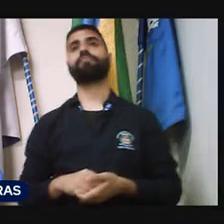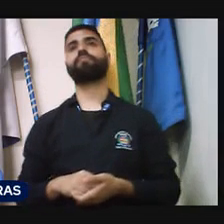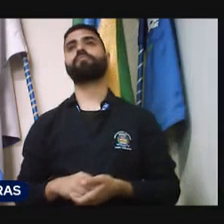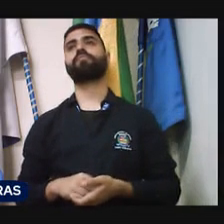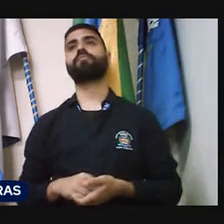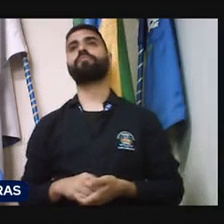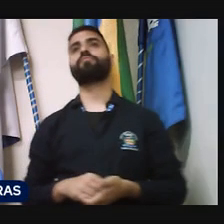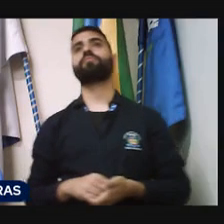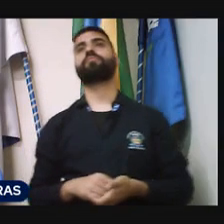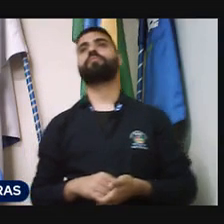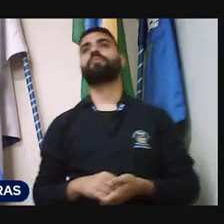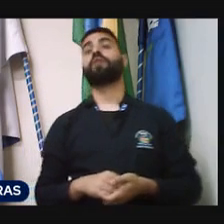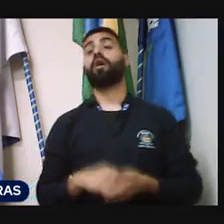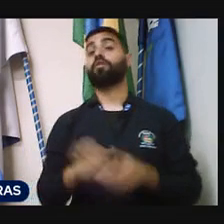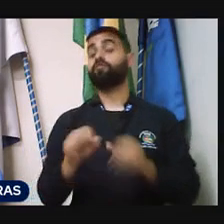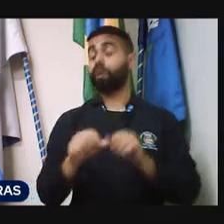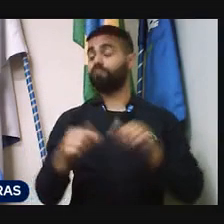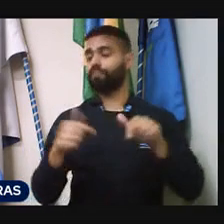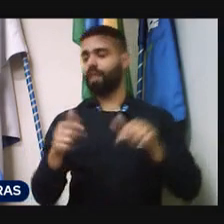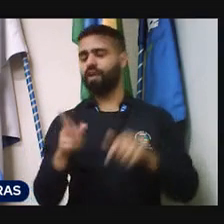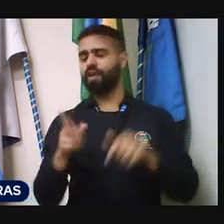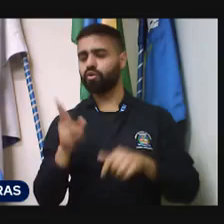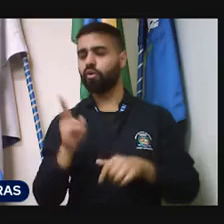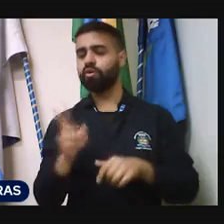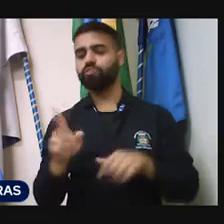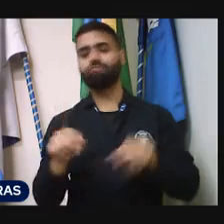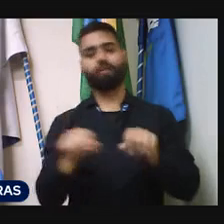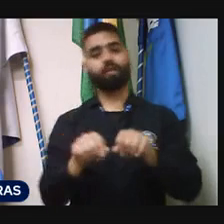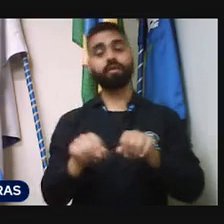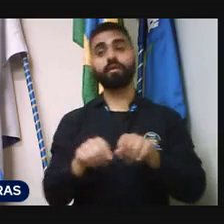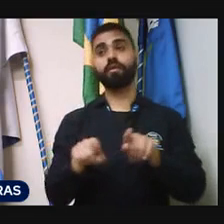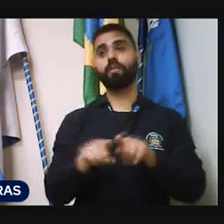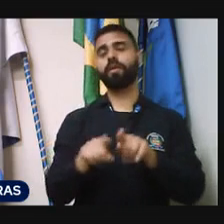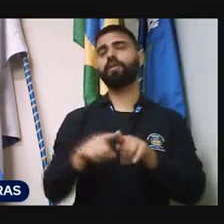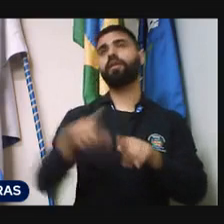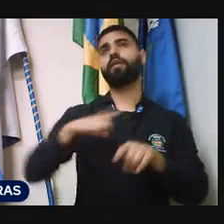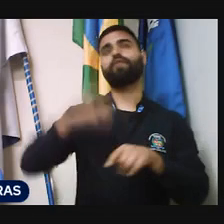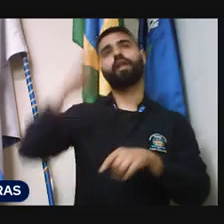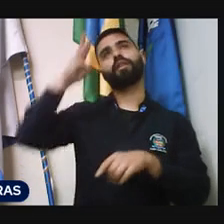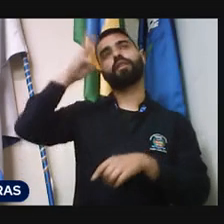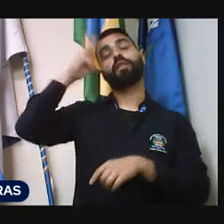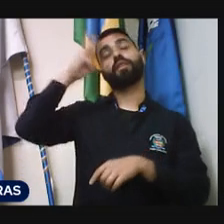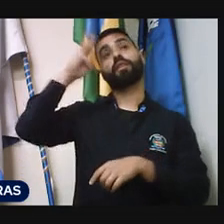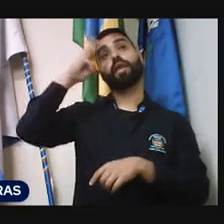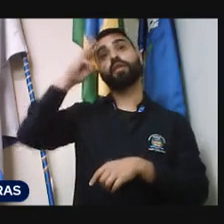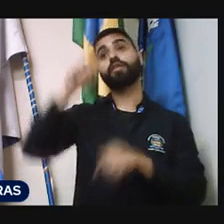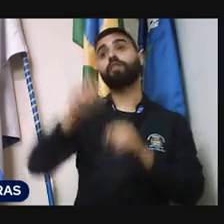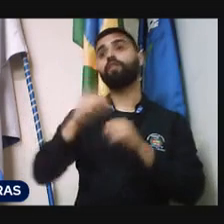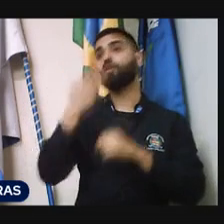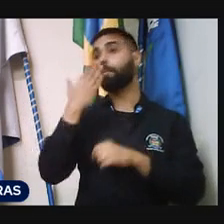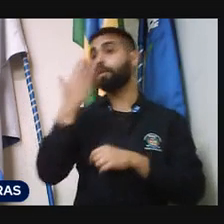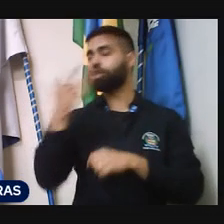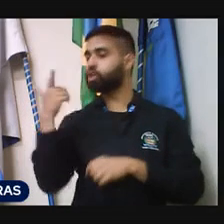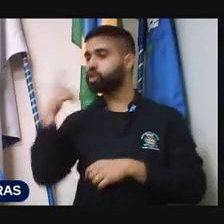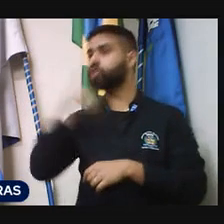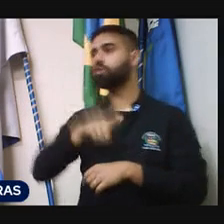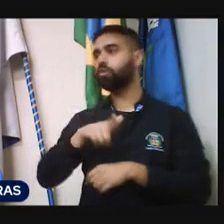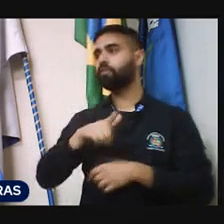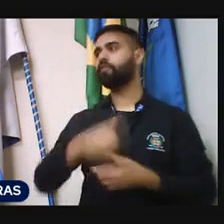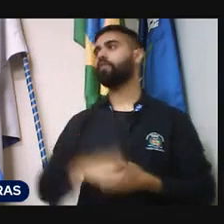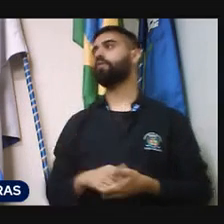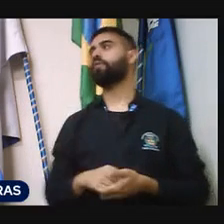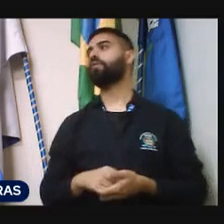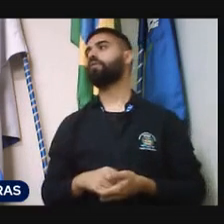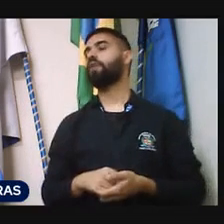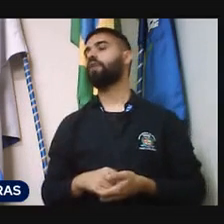faz aí o nosso trabalho a gente vai tô vendo na última terça-feira a gente entrou com novo requerimento aí